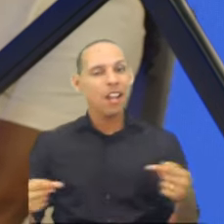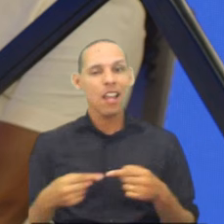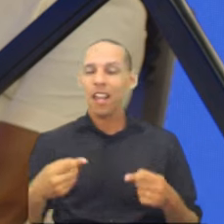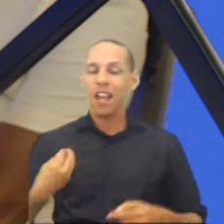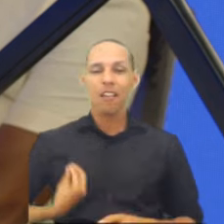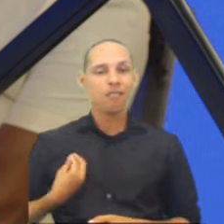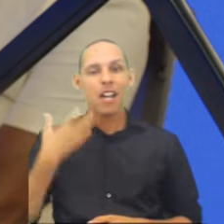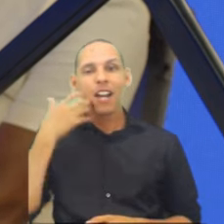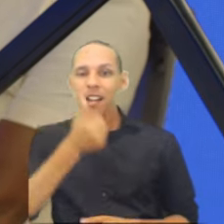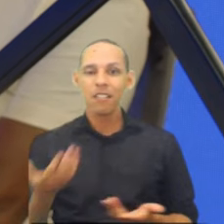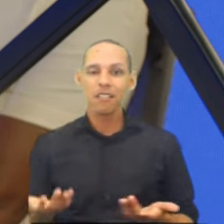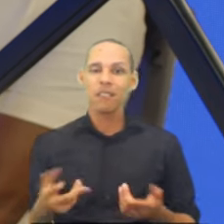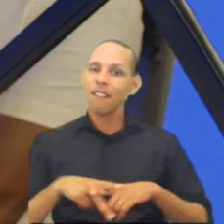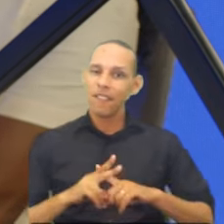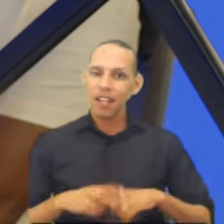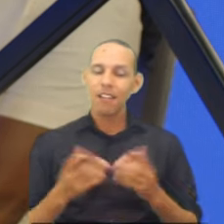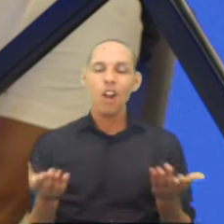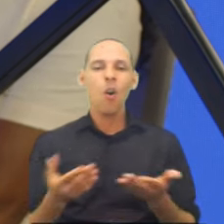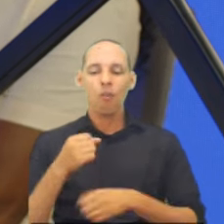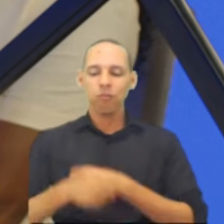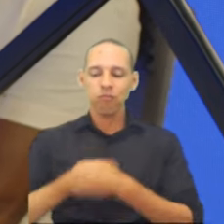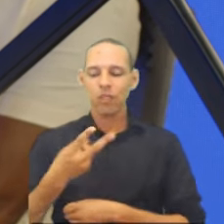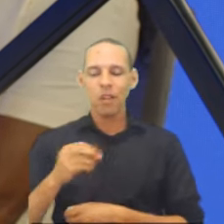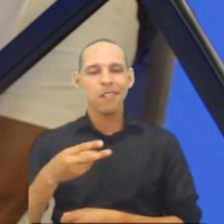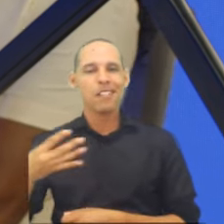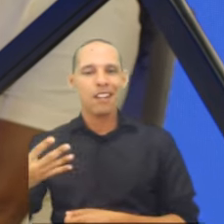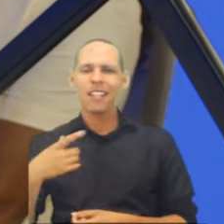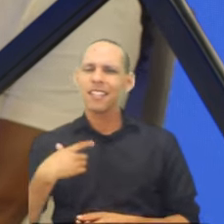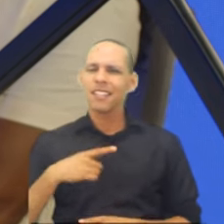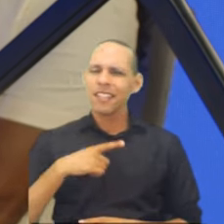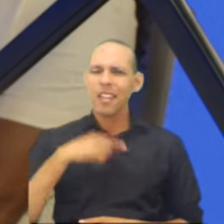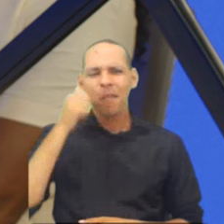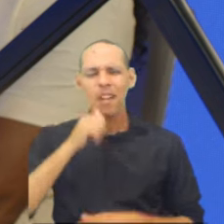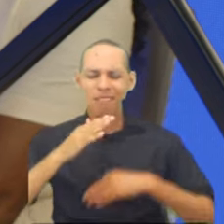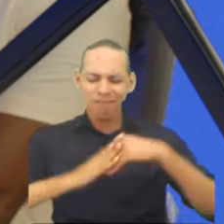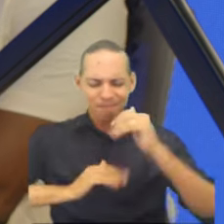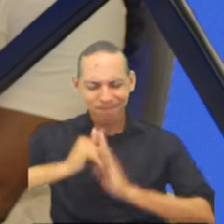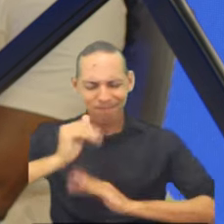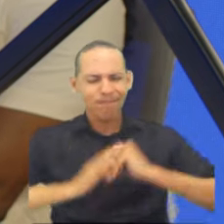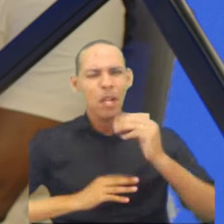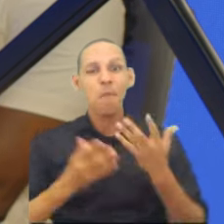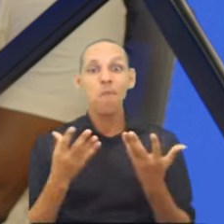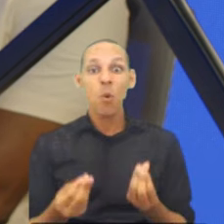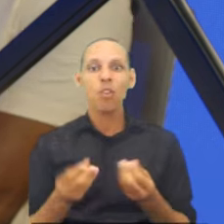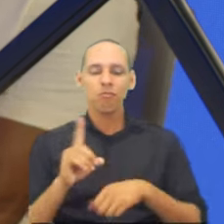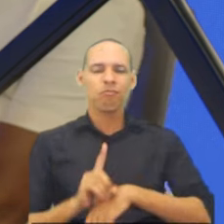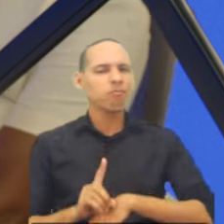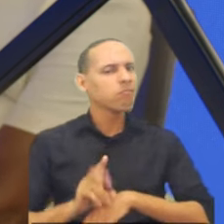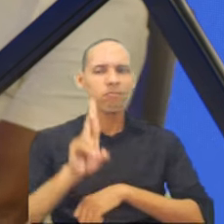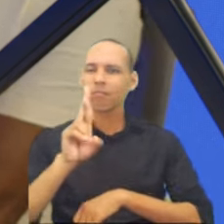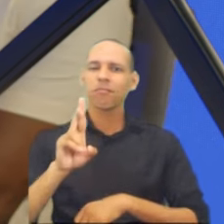caso sempre foi fermente sobrevivência e hoje aqui em 2024 nós temos mulheres extremamente capacitadas com